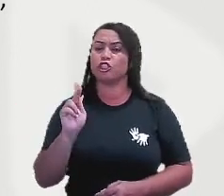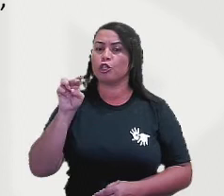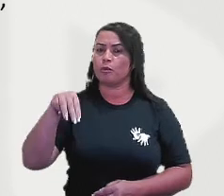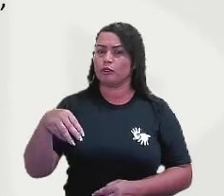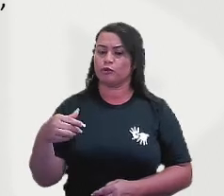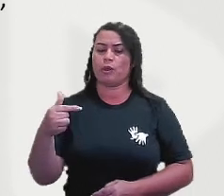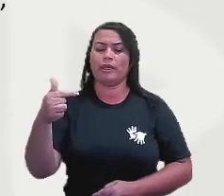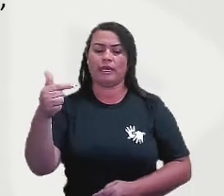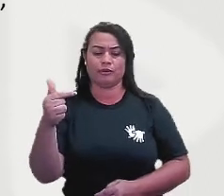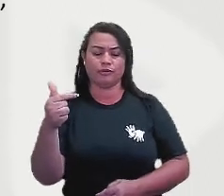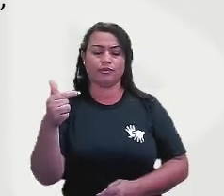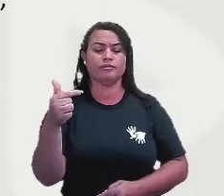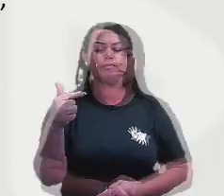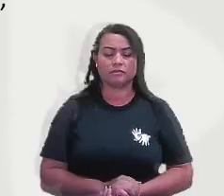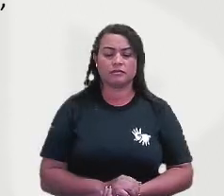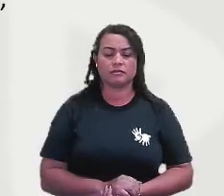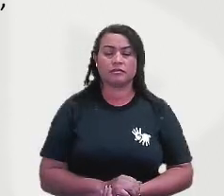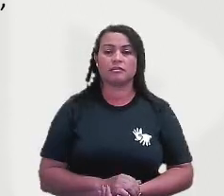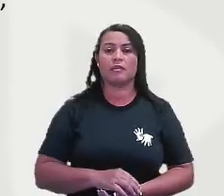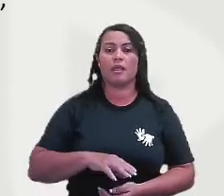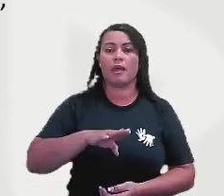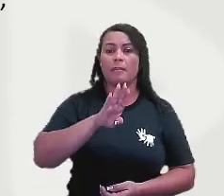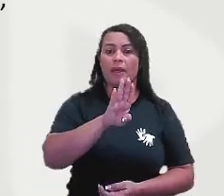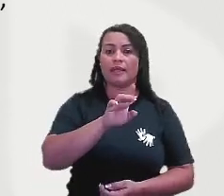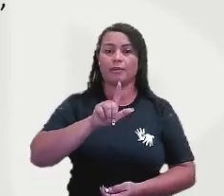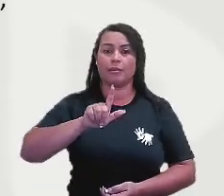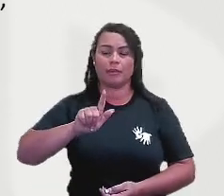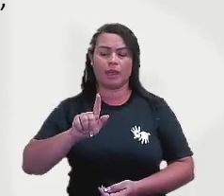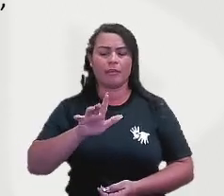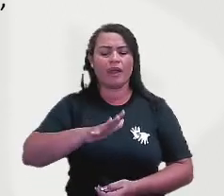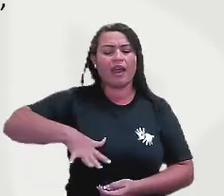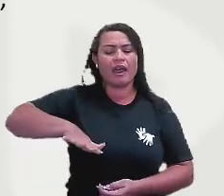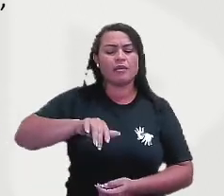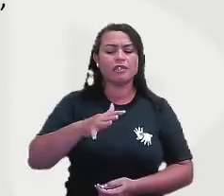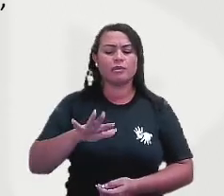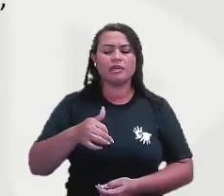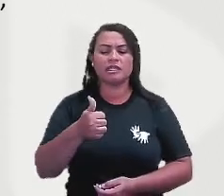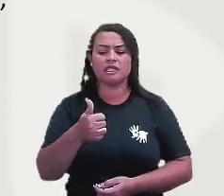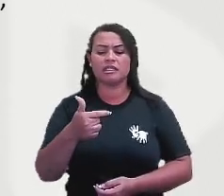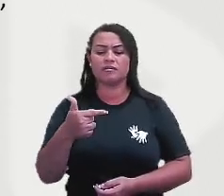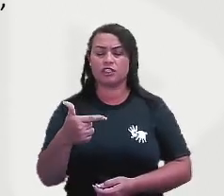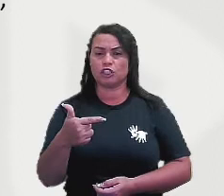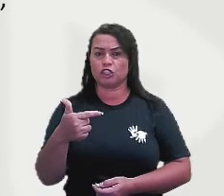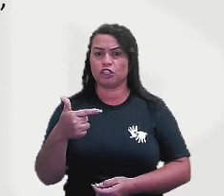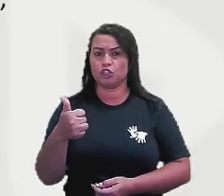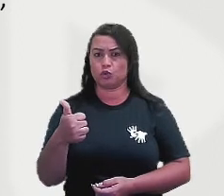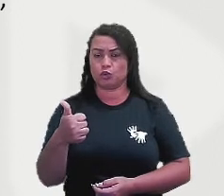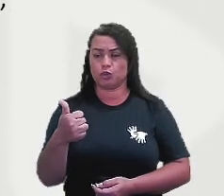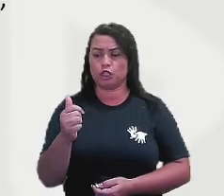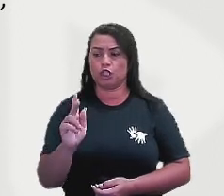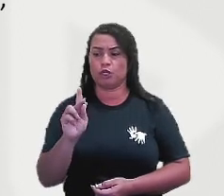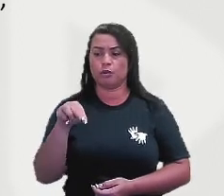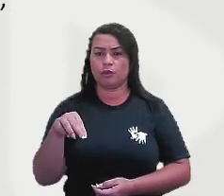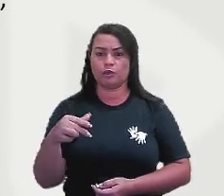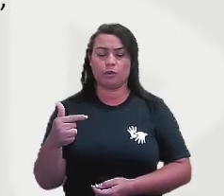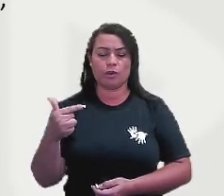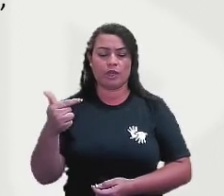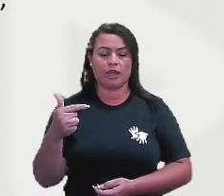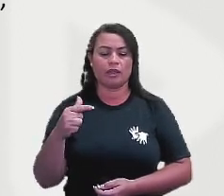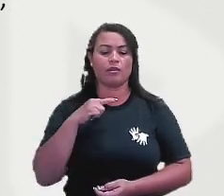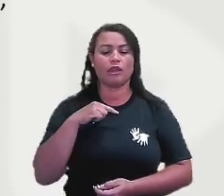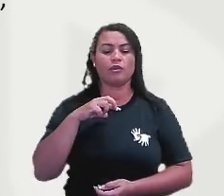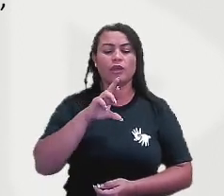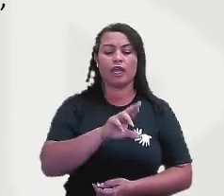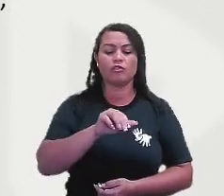232 quilômetros quadrados. Barra de Guabiraba, área de aproximadamente 121 quilômetros quadrados. Riacho